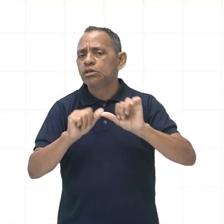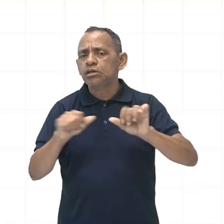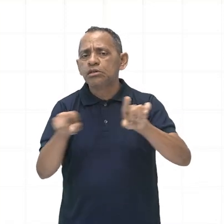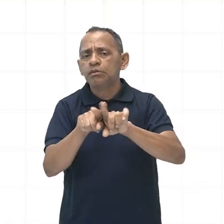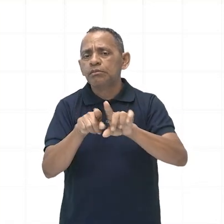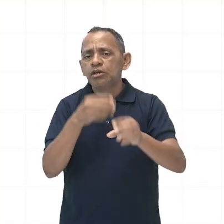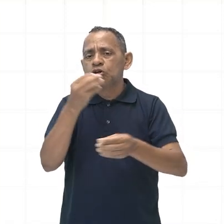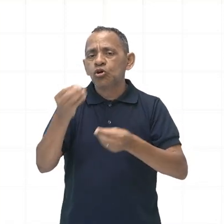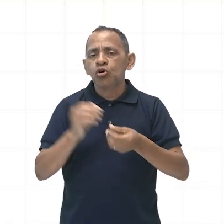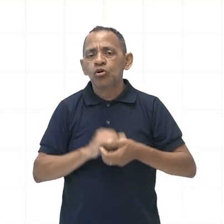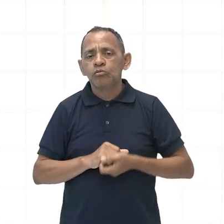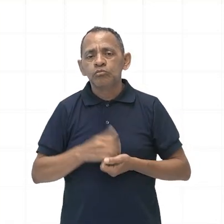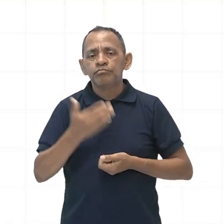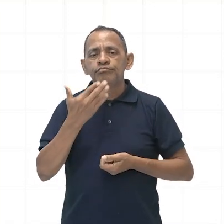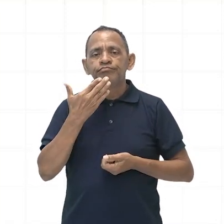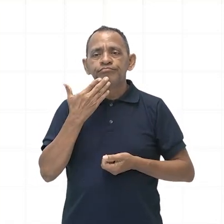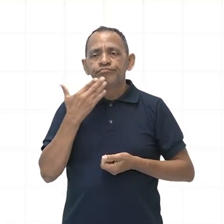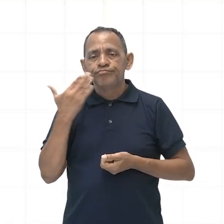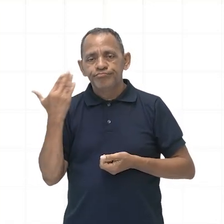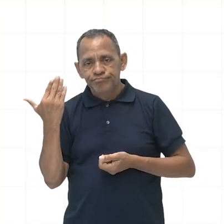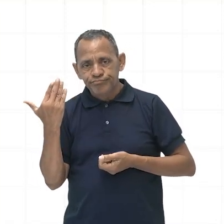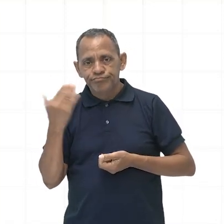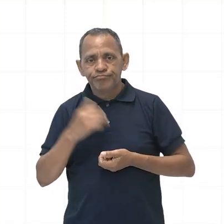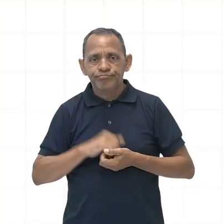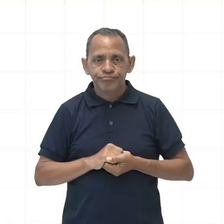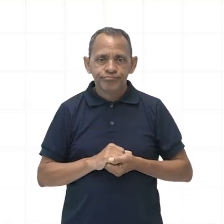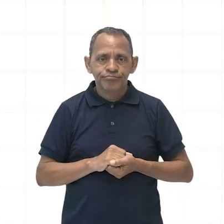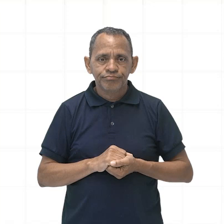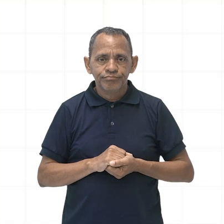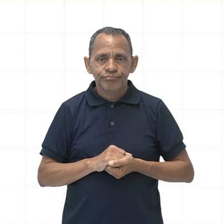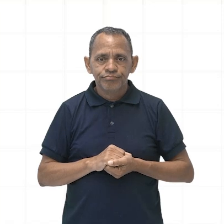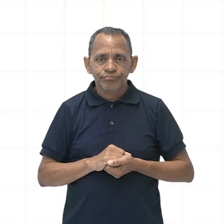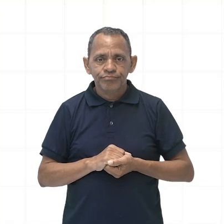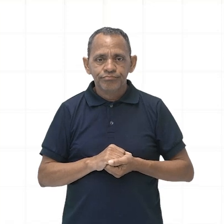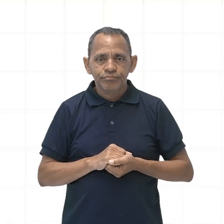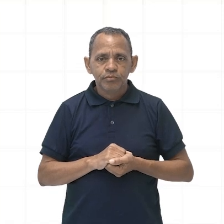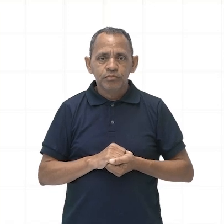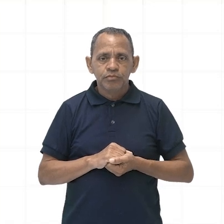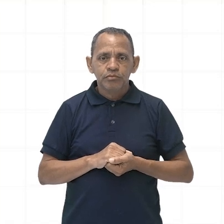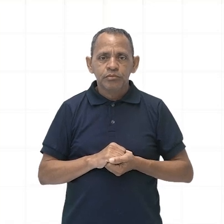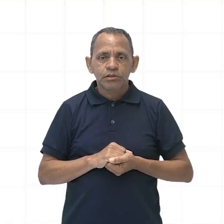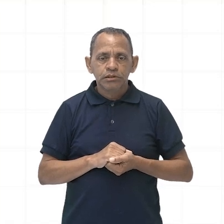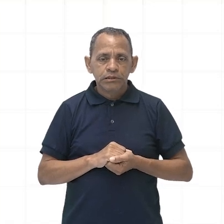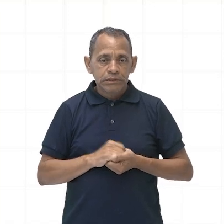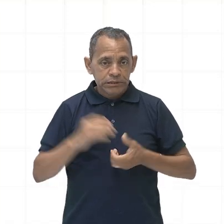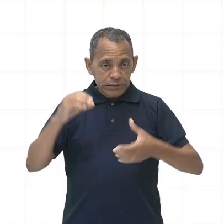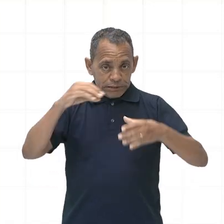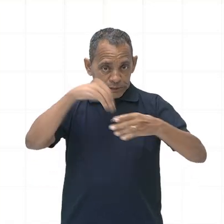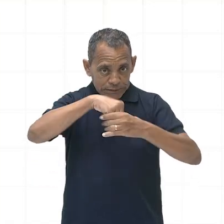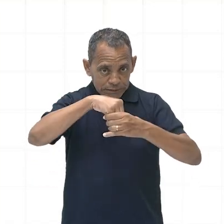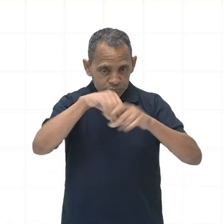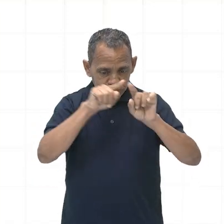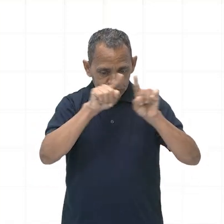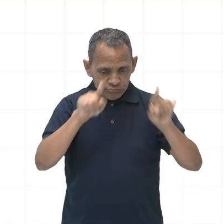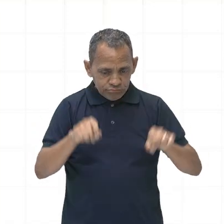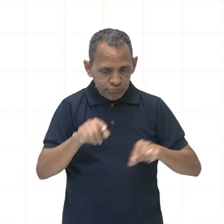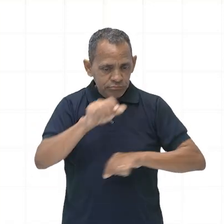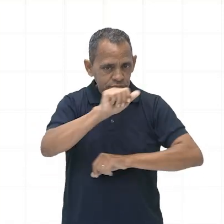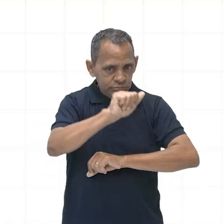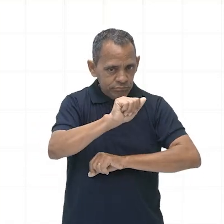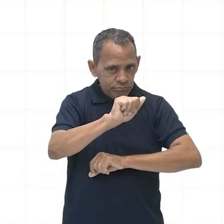gente pode usar essa propriedade para fazer isso. Então, nós temos aqui, dentro do parênteses, a letra A e a letra B